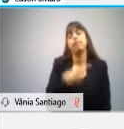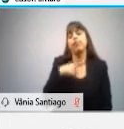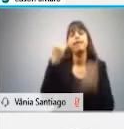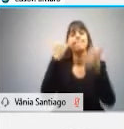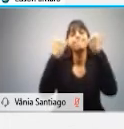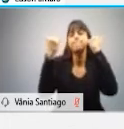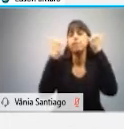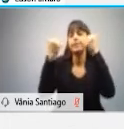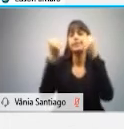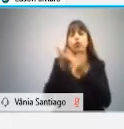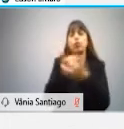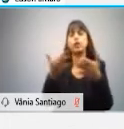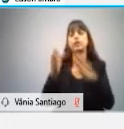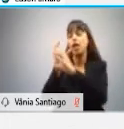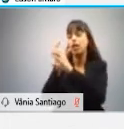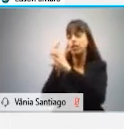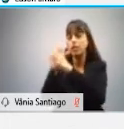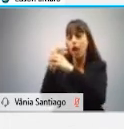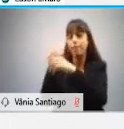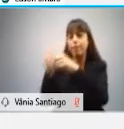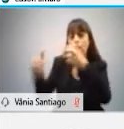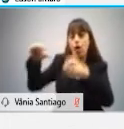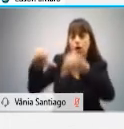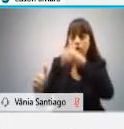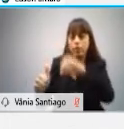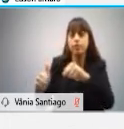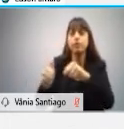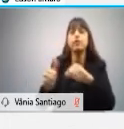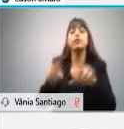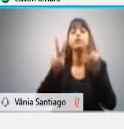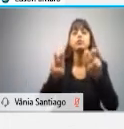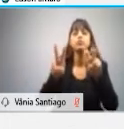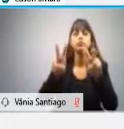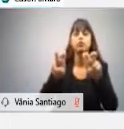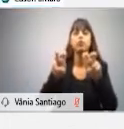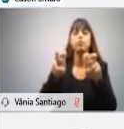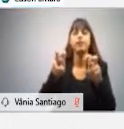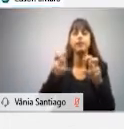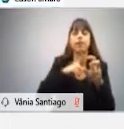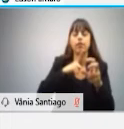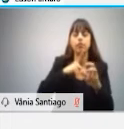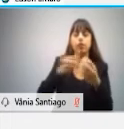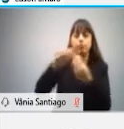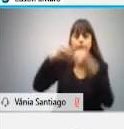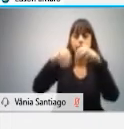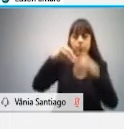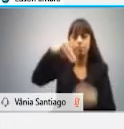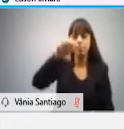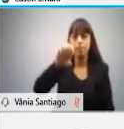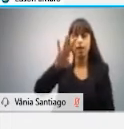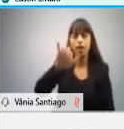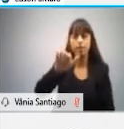sobre laboratório, sobre metabólitos, sobre proteínas, exames